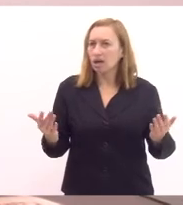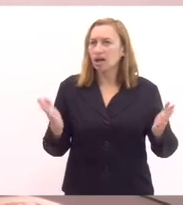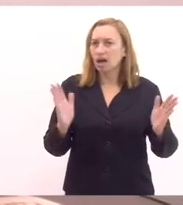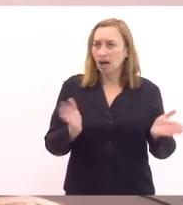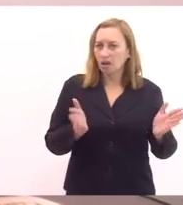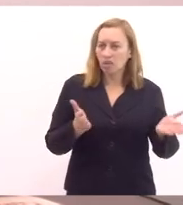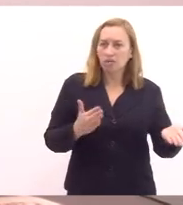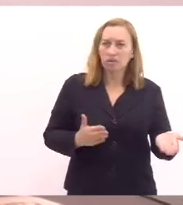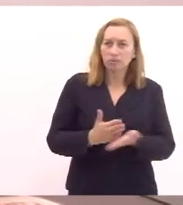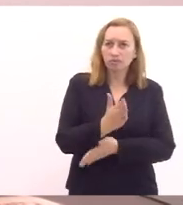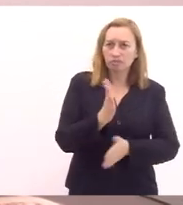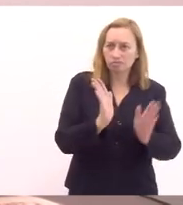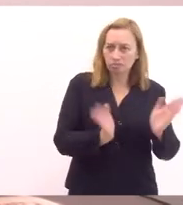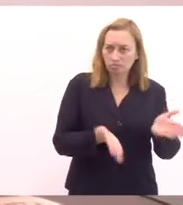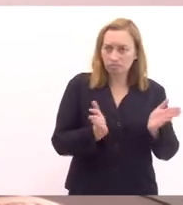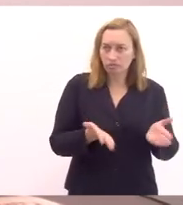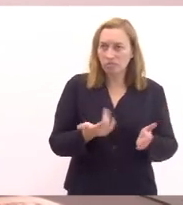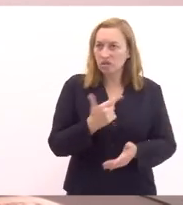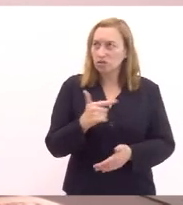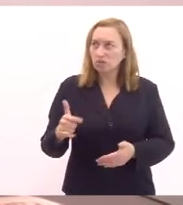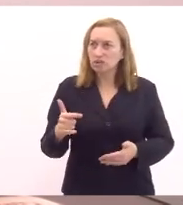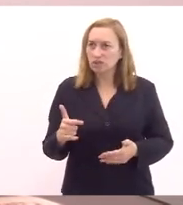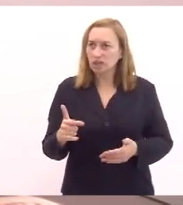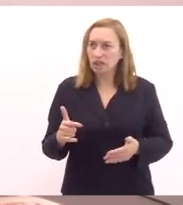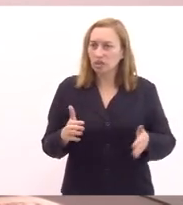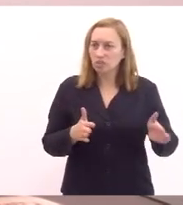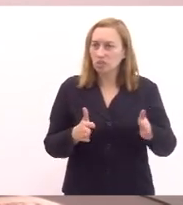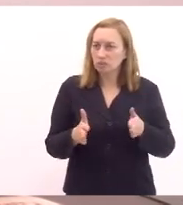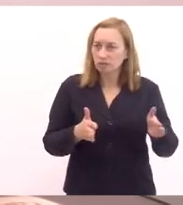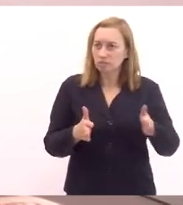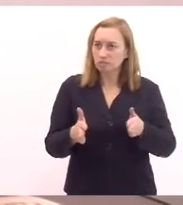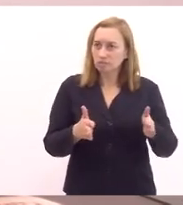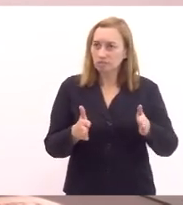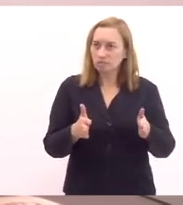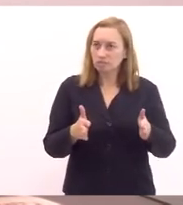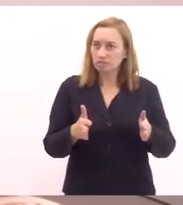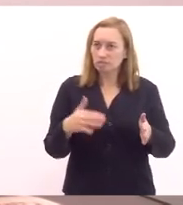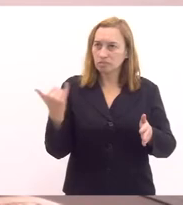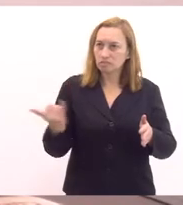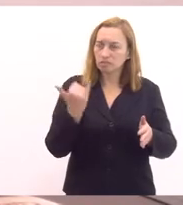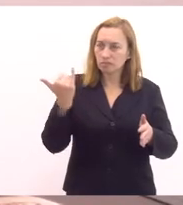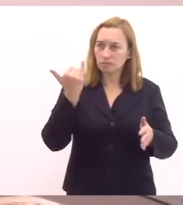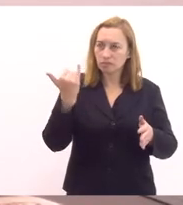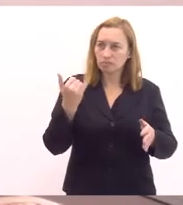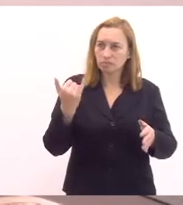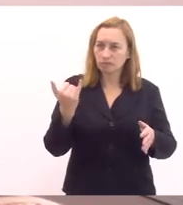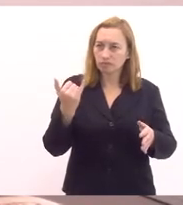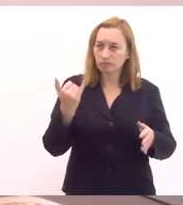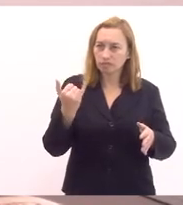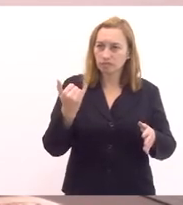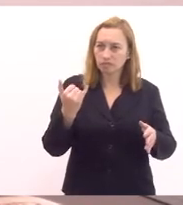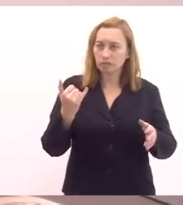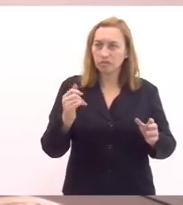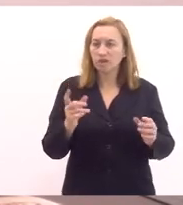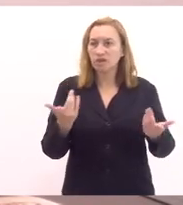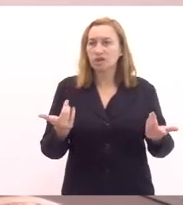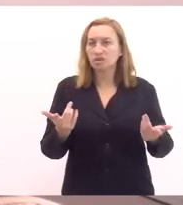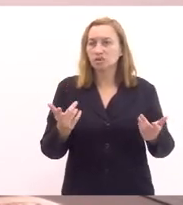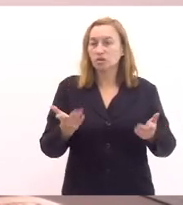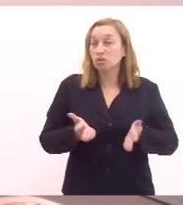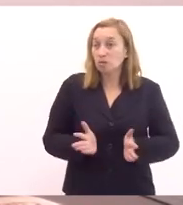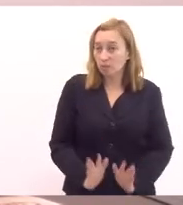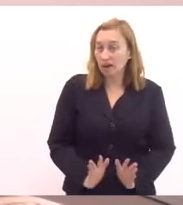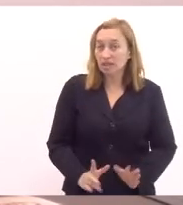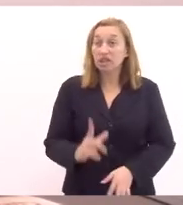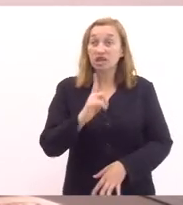atual é essa que foi aprovada agora a gente não tem a previsão de componentes importantes relacionados a humanização do parto que a gente